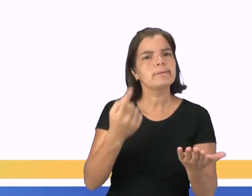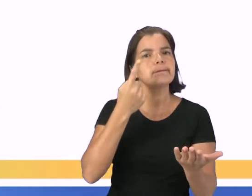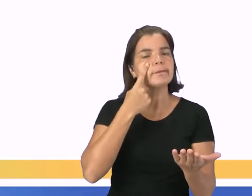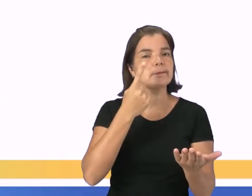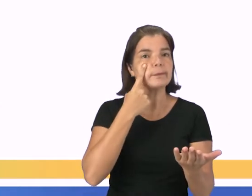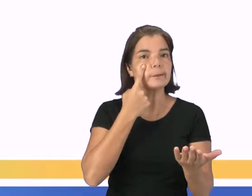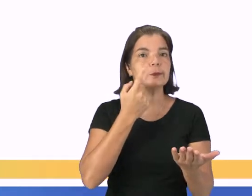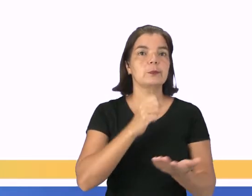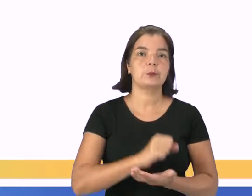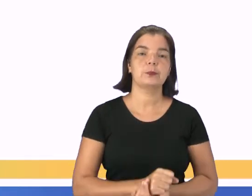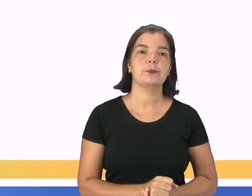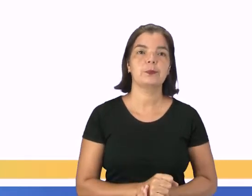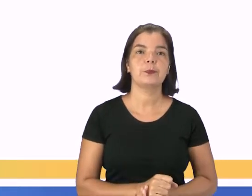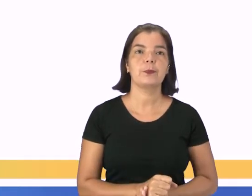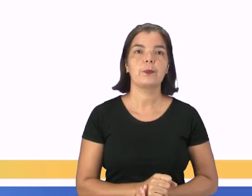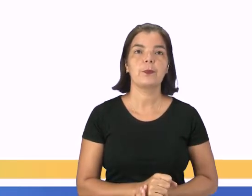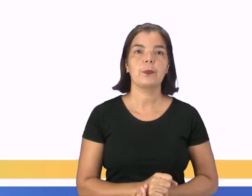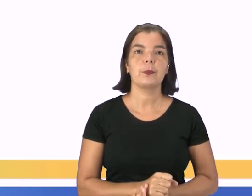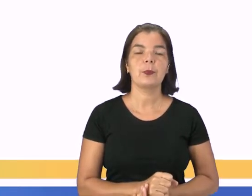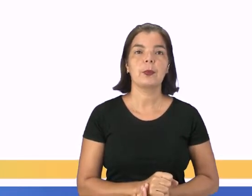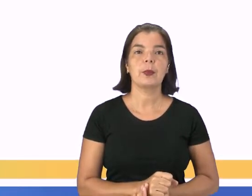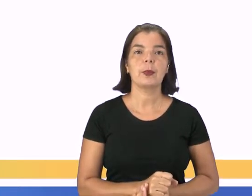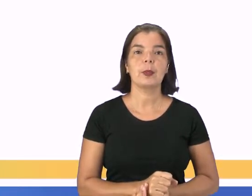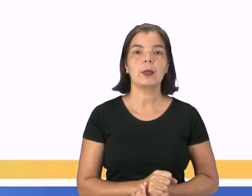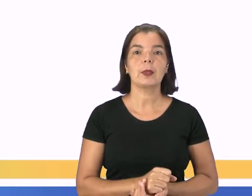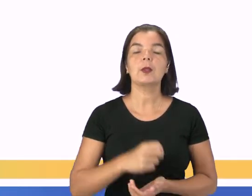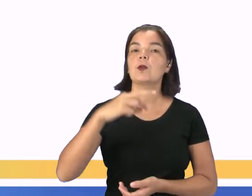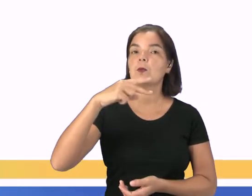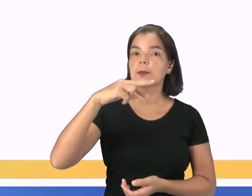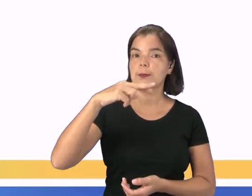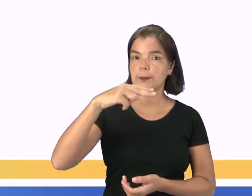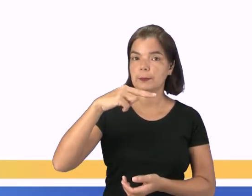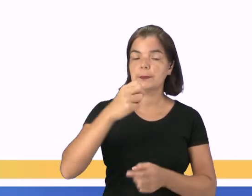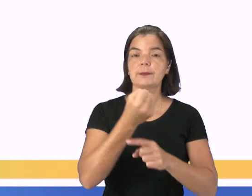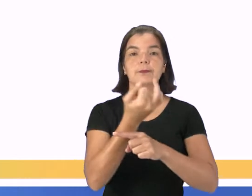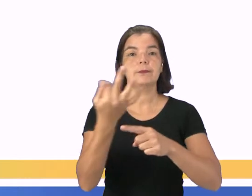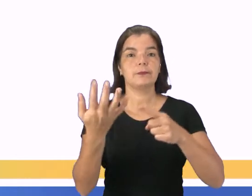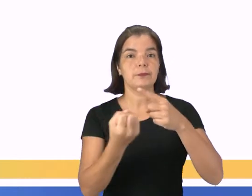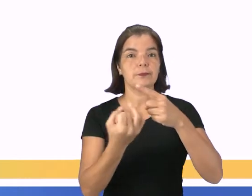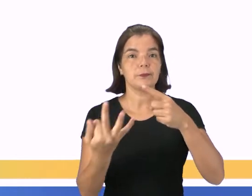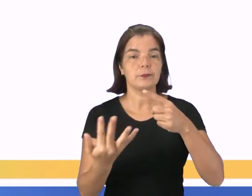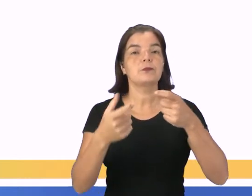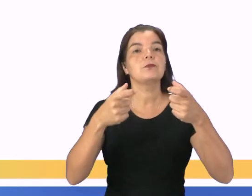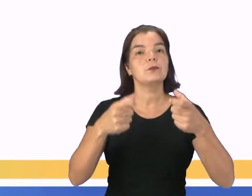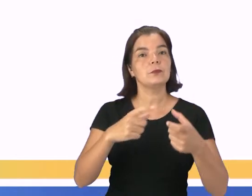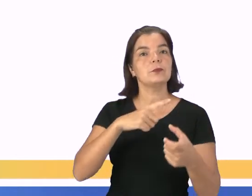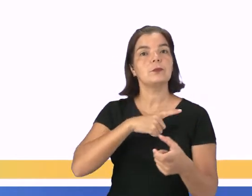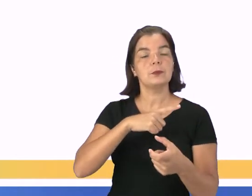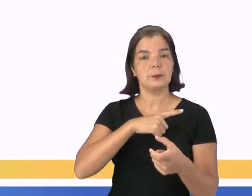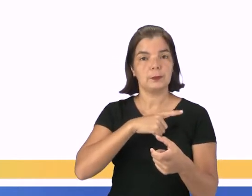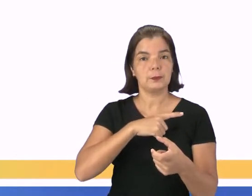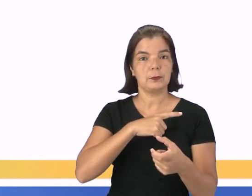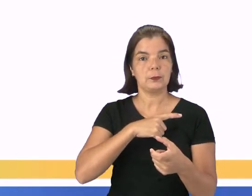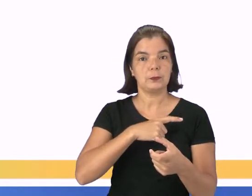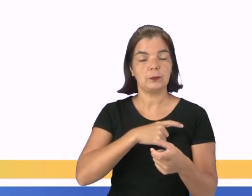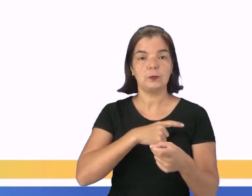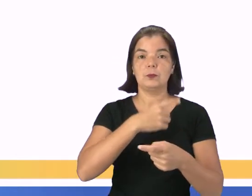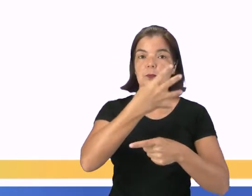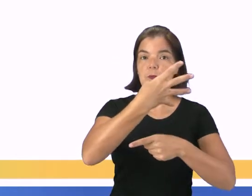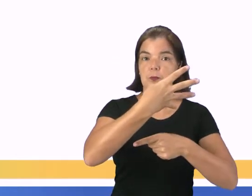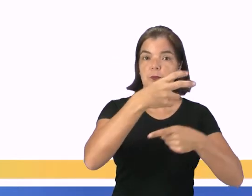né, uma igualdade de frações, onde nós temos de um lado a fração